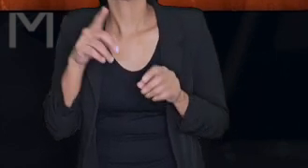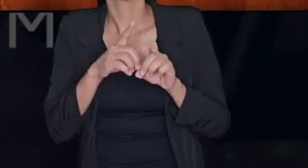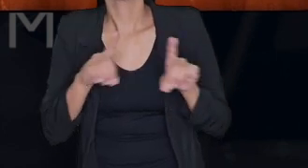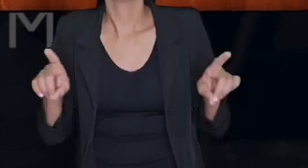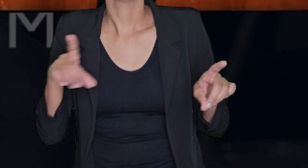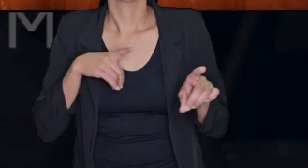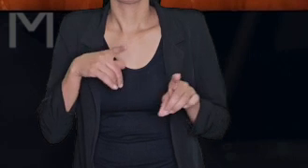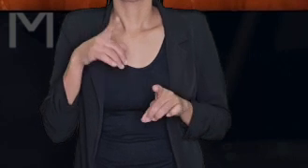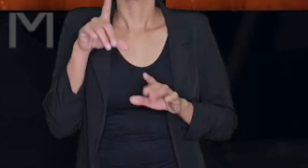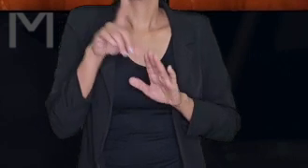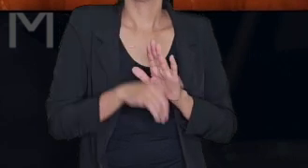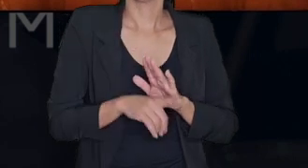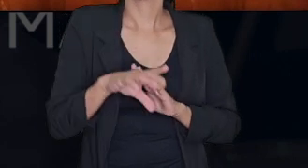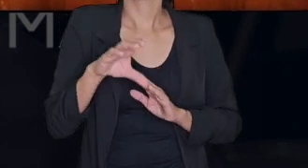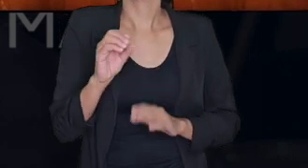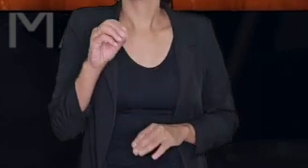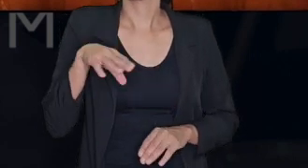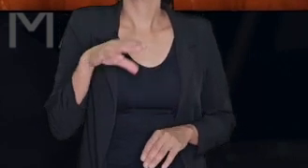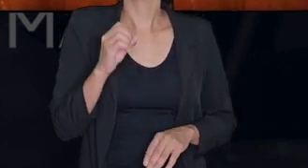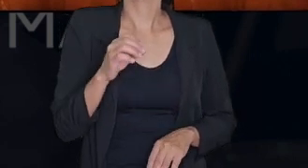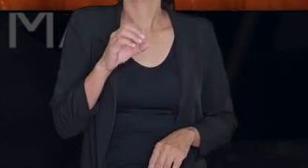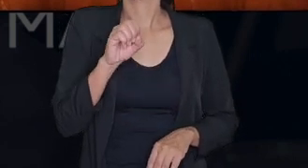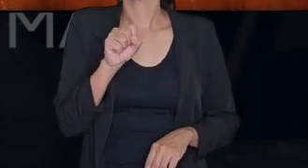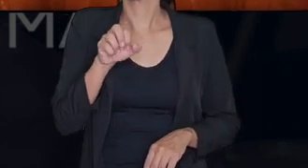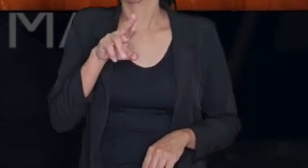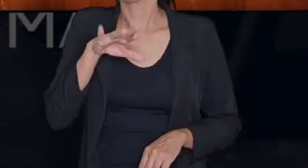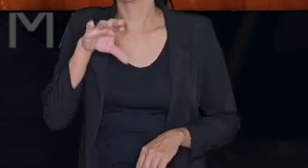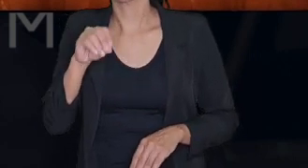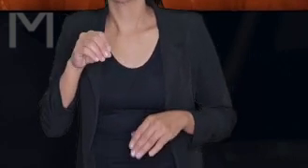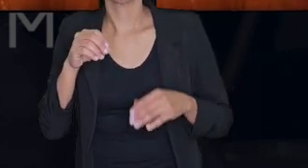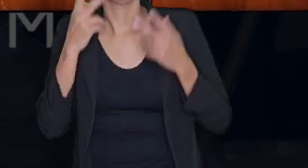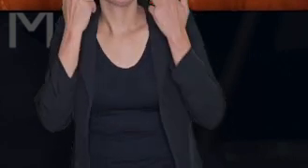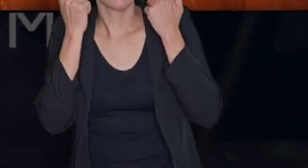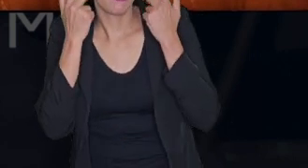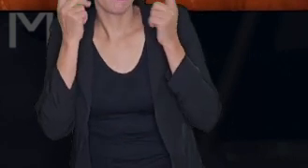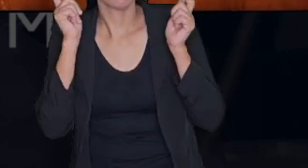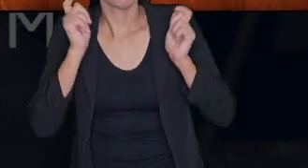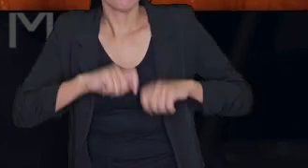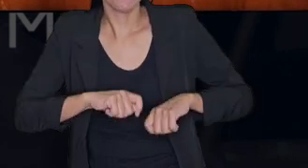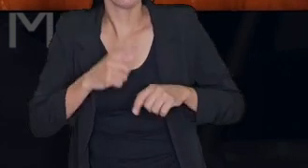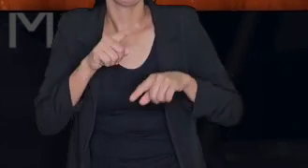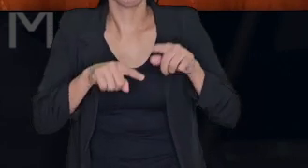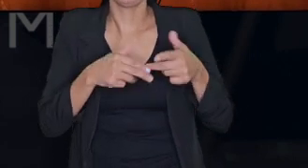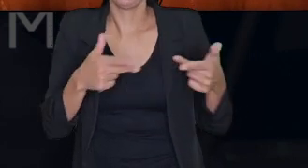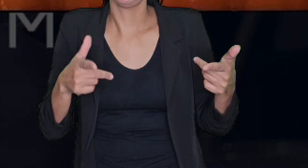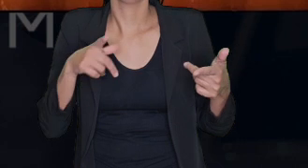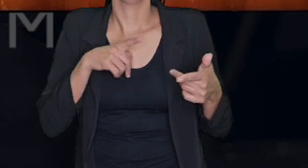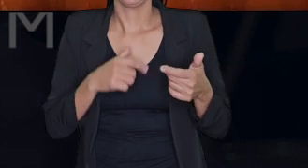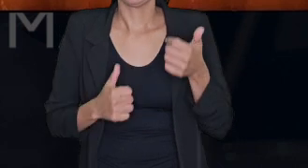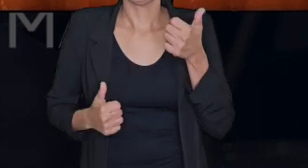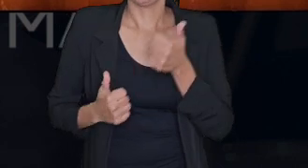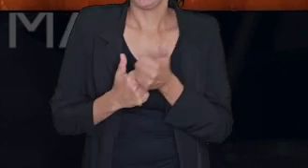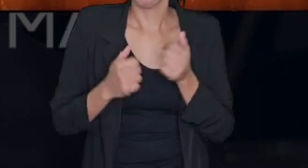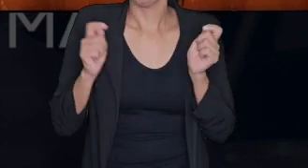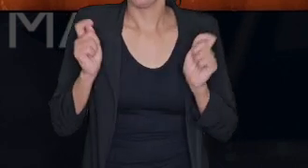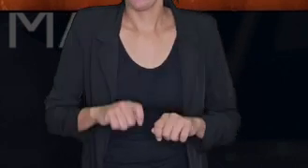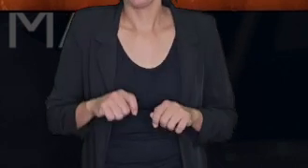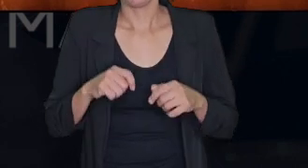é a titularidade dos divorciandos? Ué, expressão econômica do direito possessório. Tranquilo. Isso pode ser,